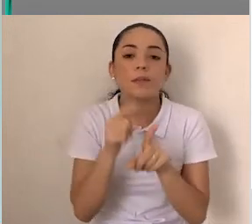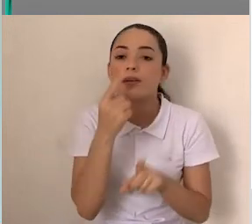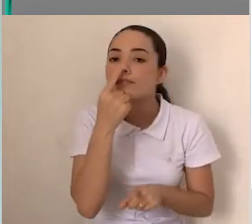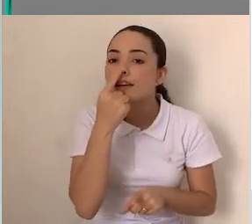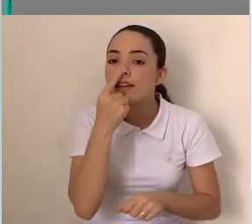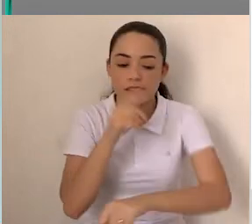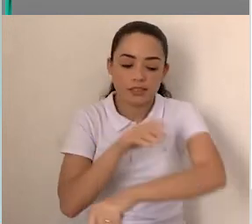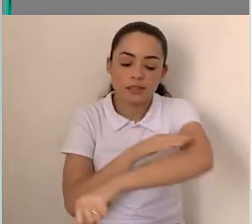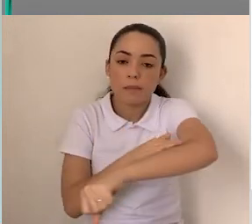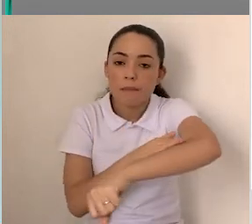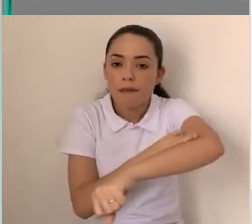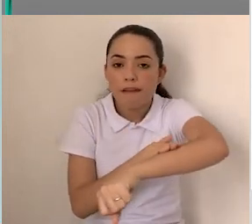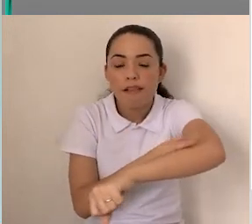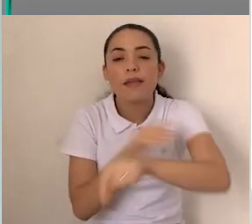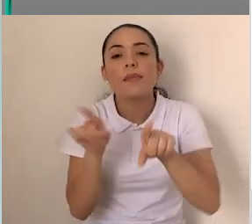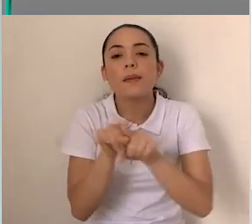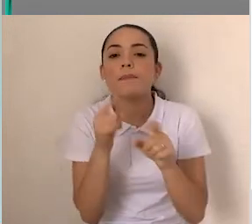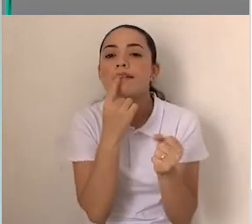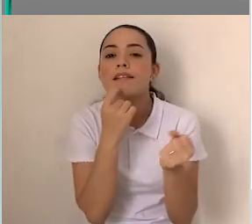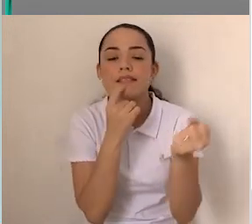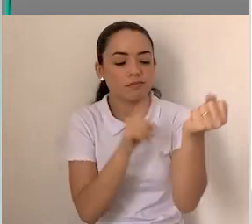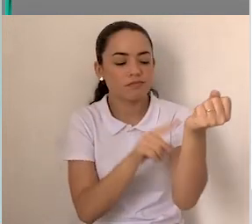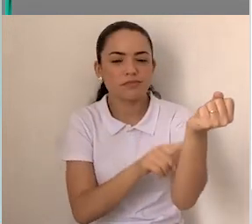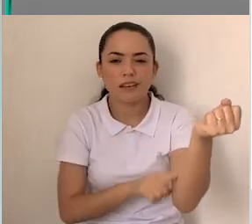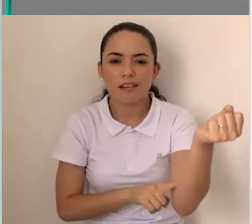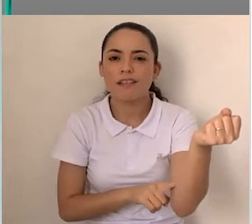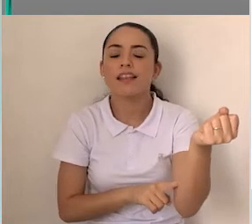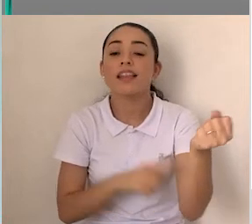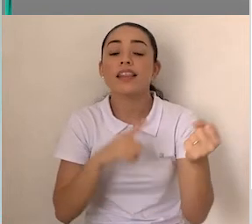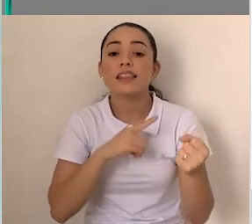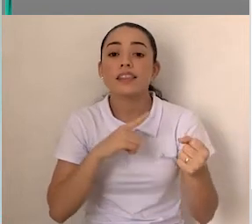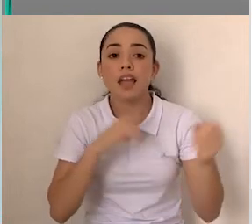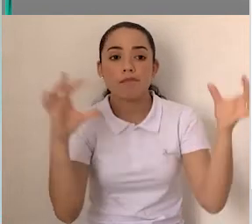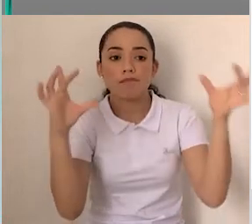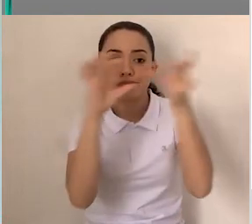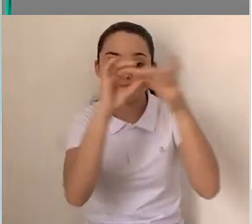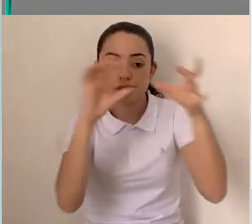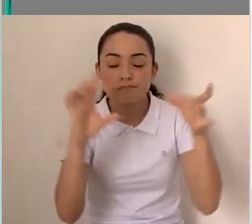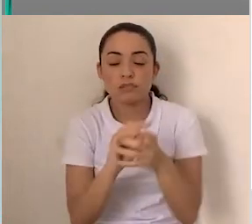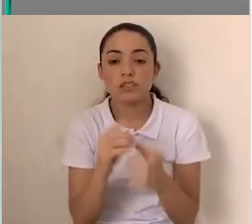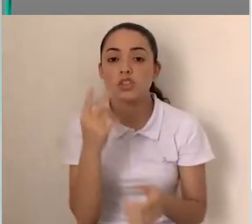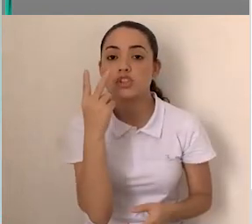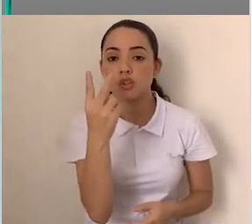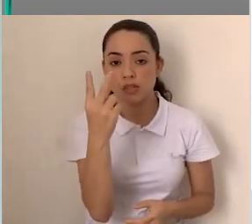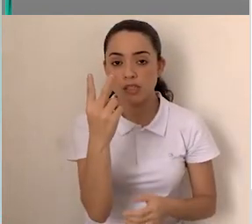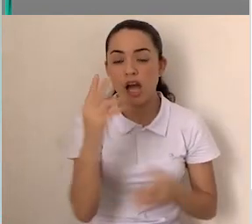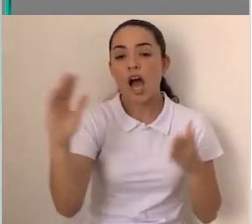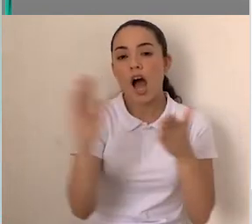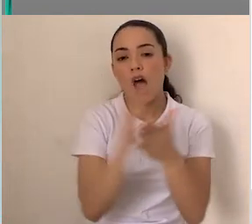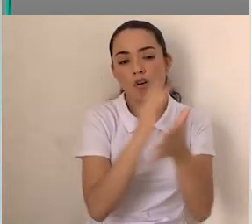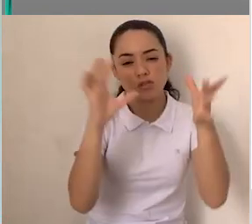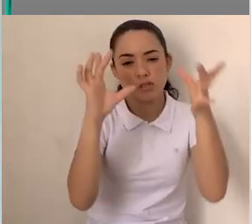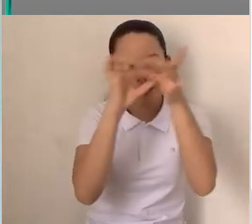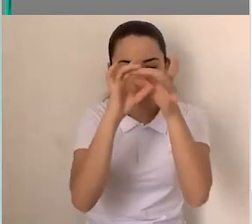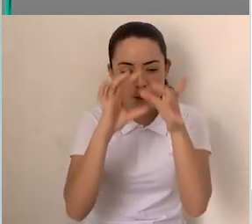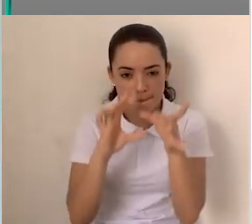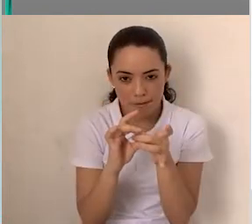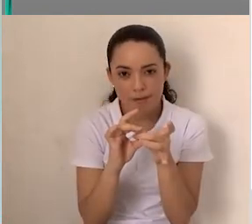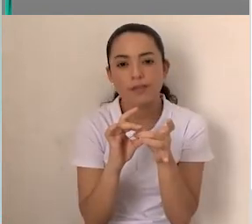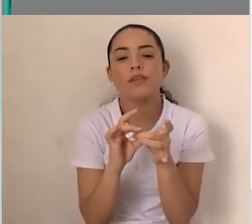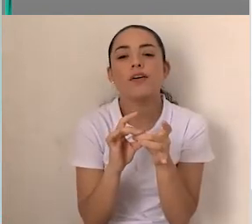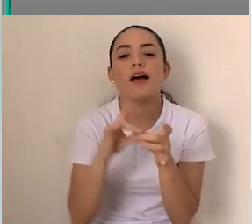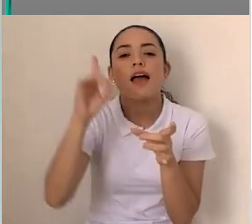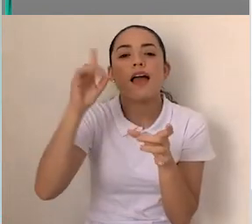elástica, presente no ouvido externo e na ponta do nariz, na pele, na parede dos vasos sanguíneos, tendões e